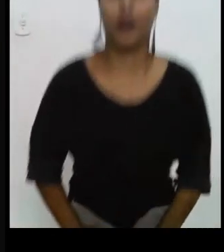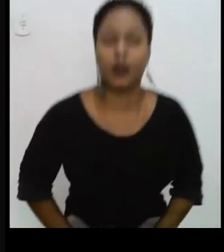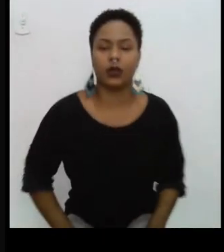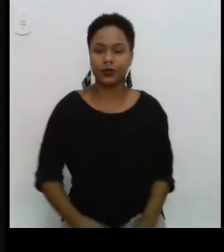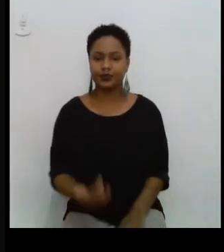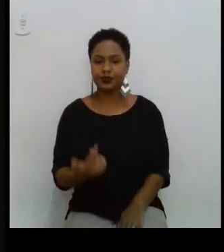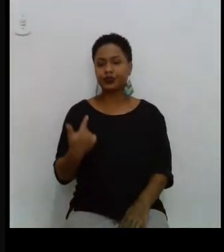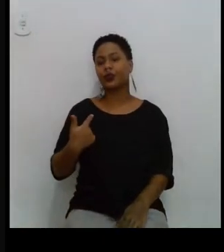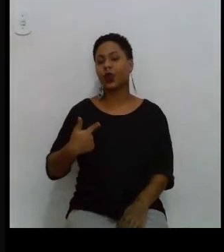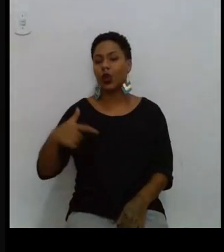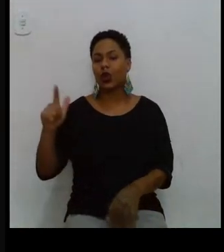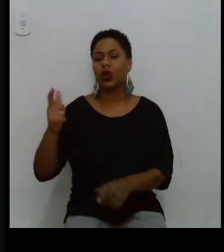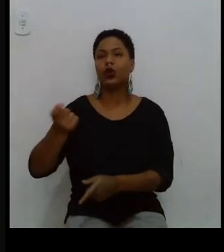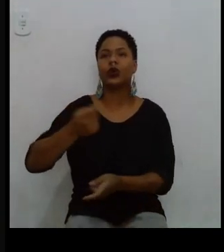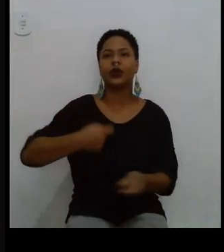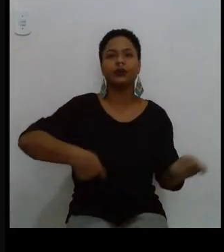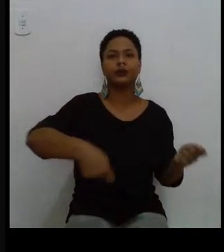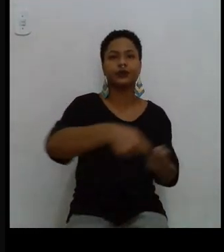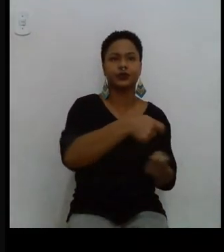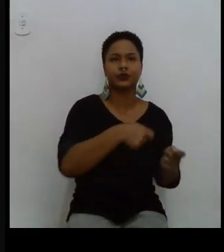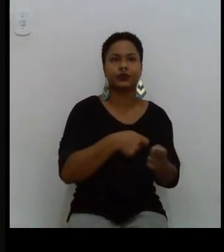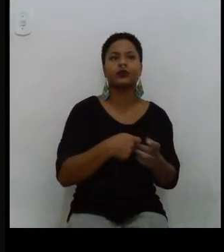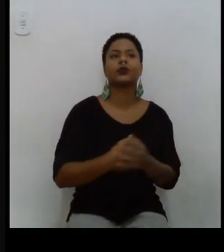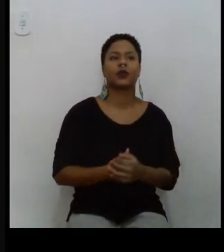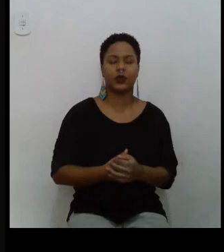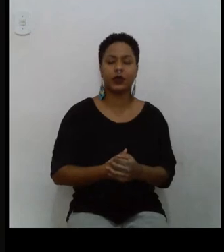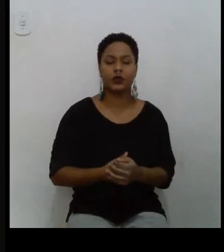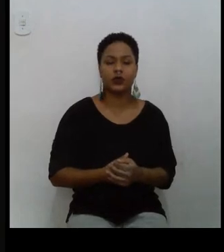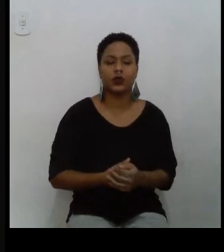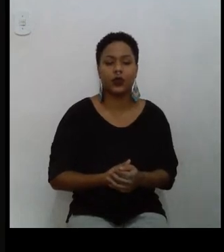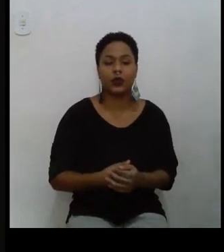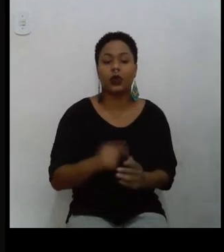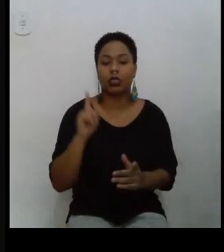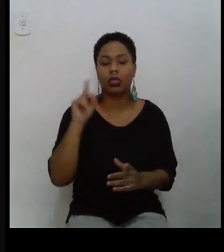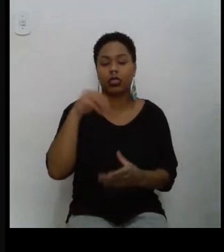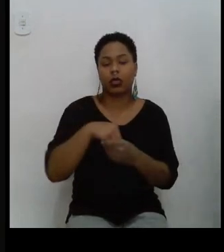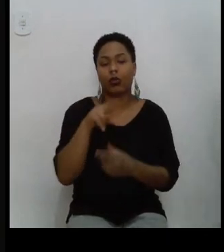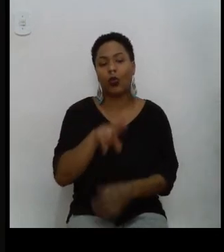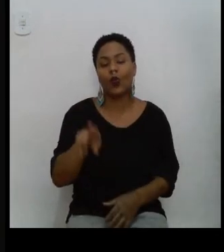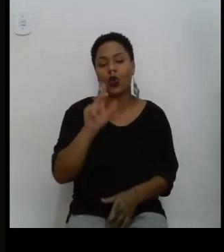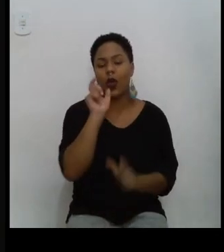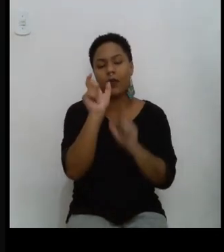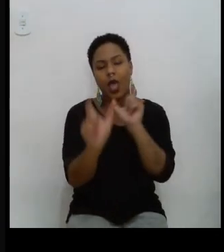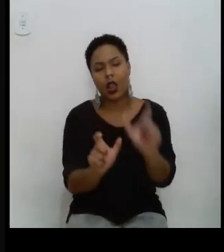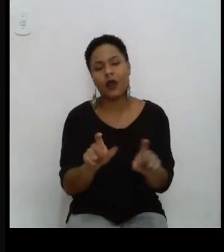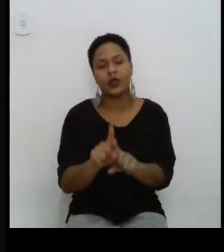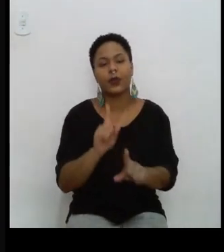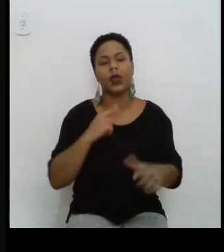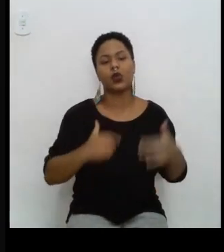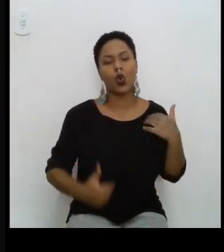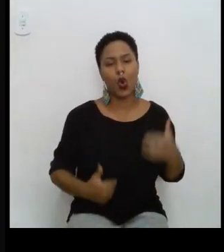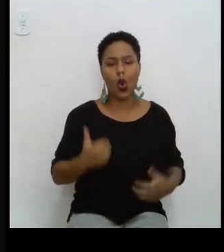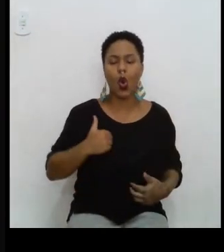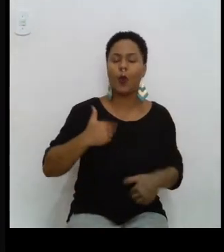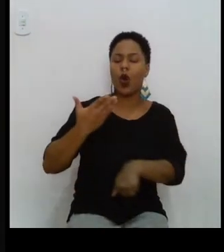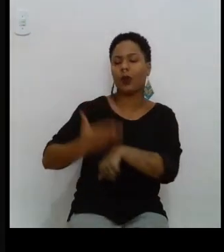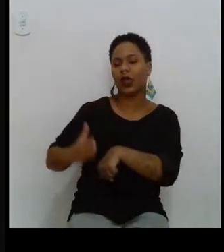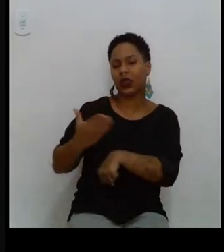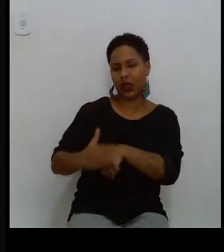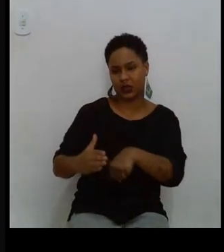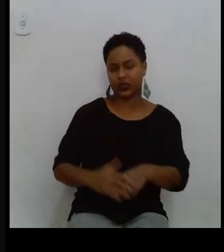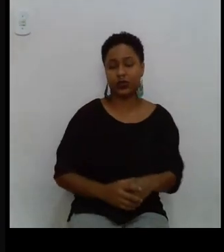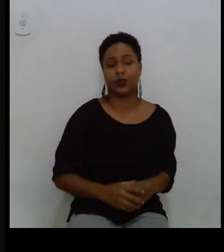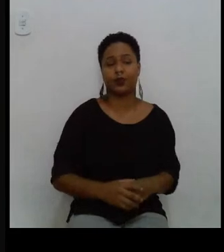que tá seja no uso dessas palavras seja na presença desse pouco nesses práticas né E nesse